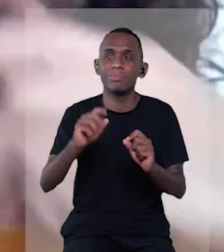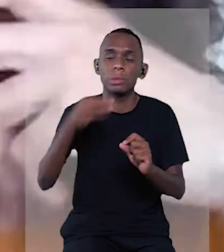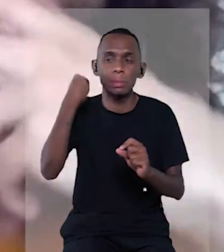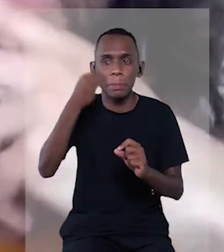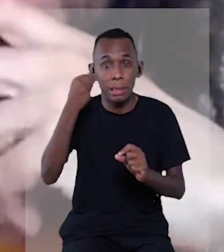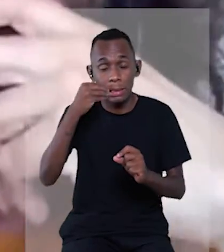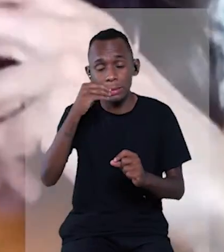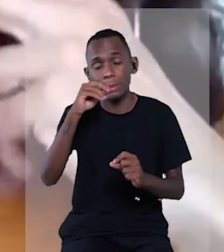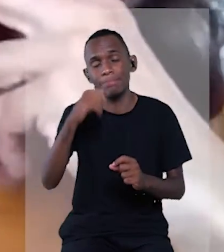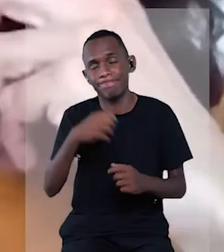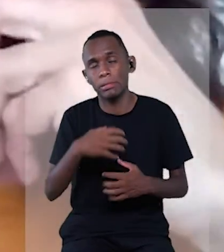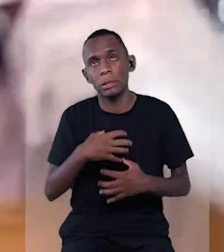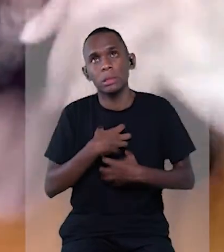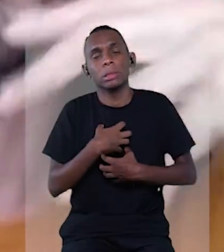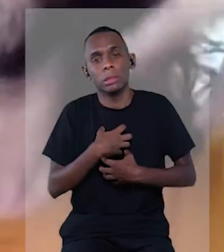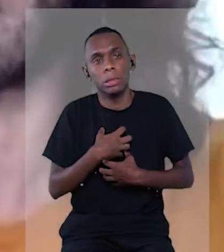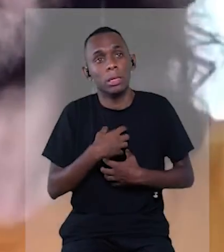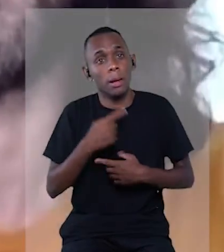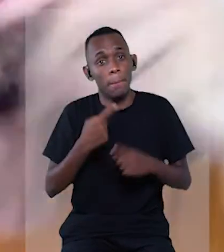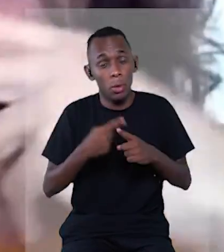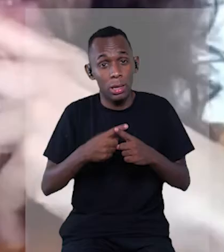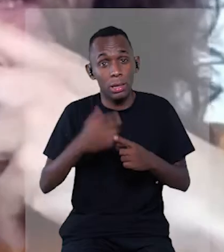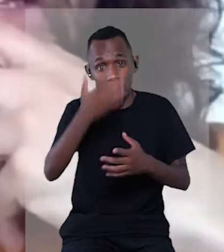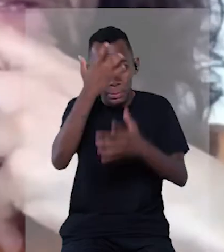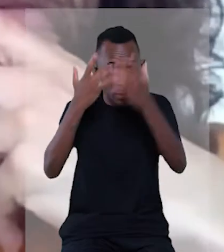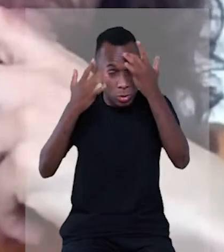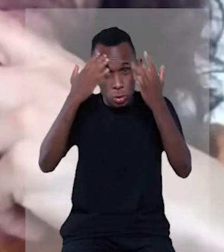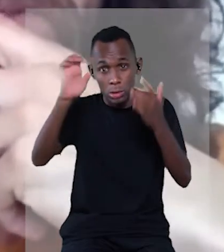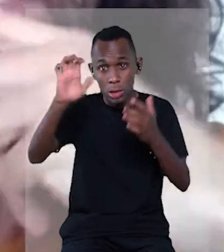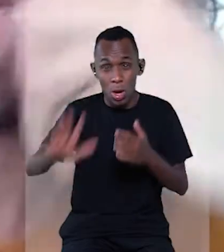foi uma história muito surreal, porque assim, o europeu, de fato,